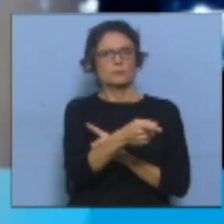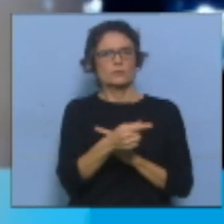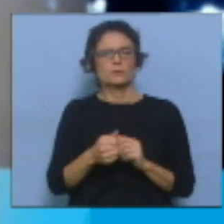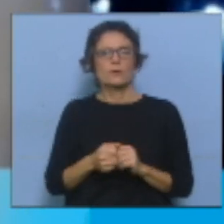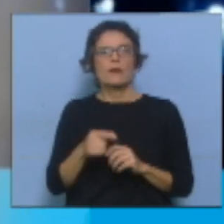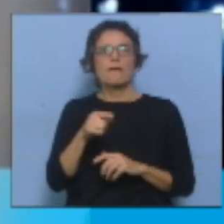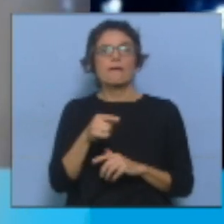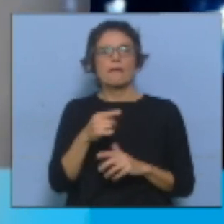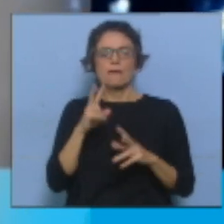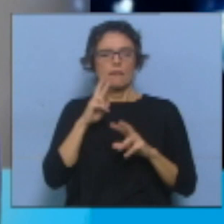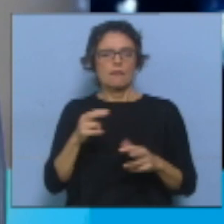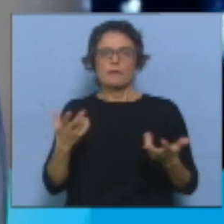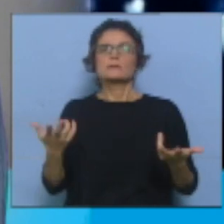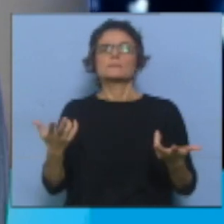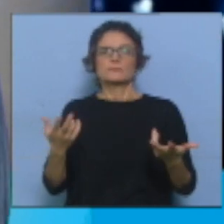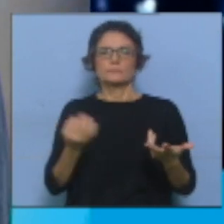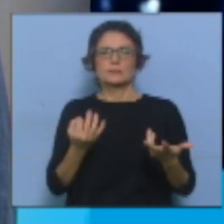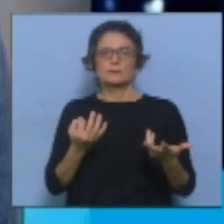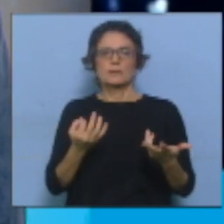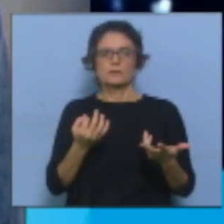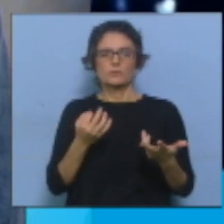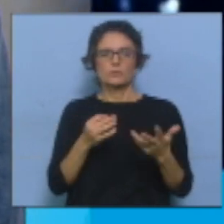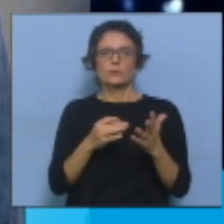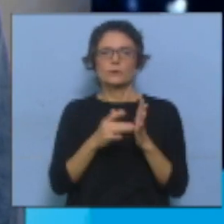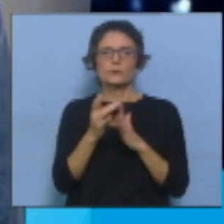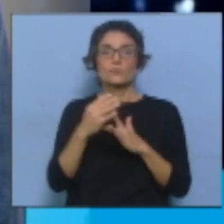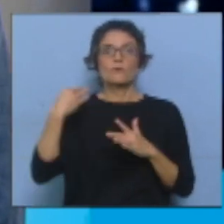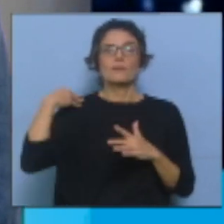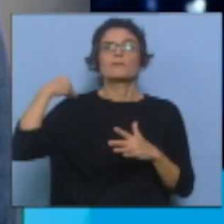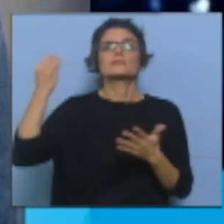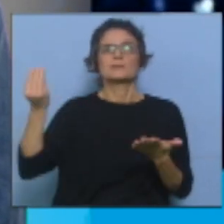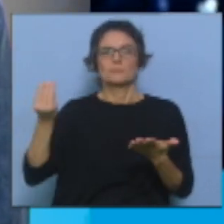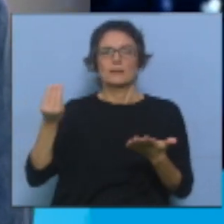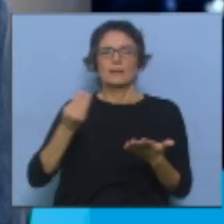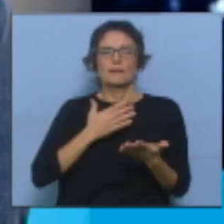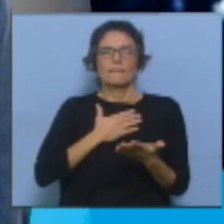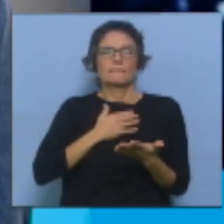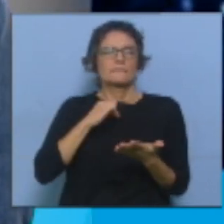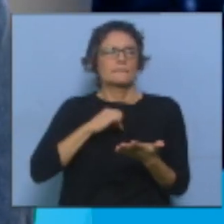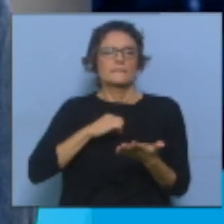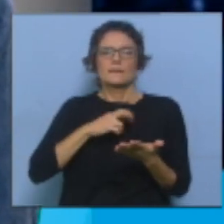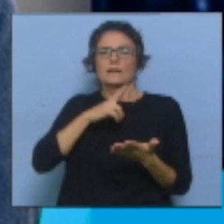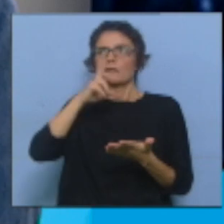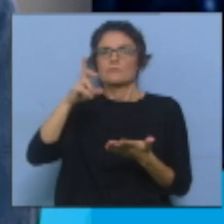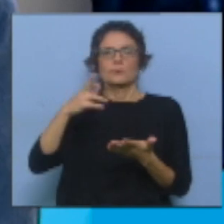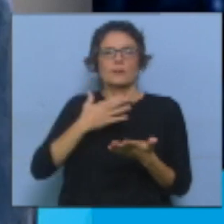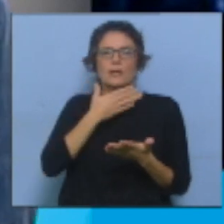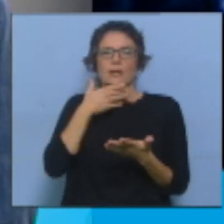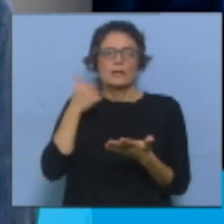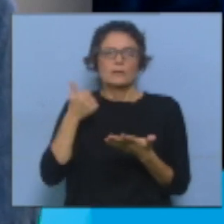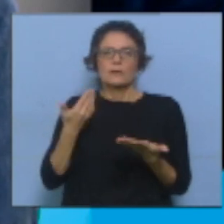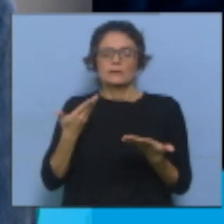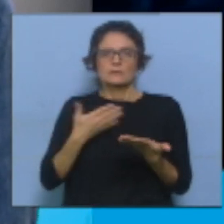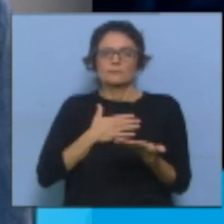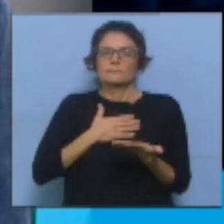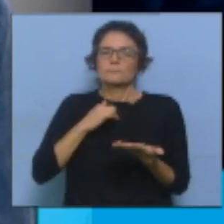que descobri e percebi claramente que o Senhor me chamava. E isso é muito belo, ser chamado pelo Senhor e querer responder a Jesus e perceber isso, que realmente